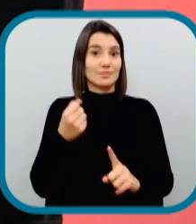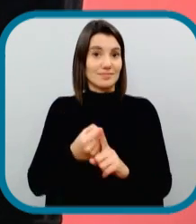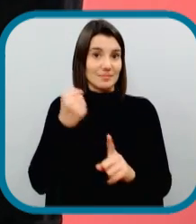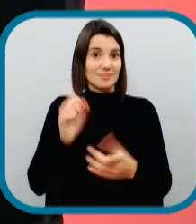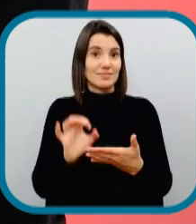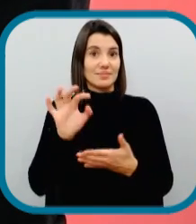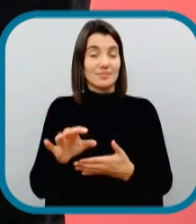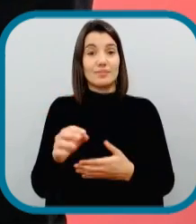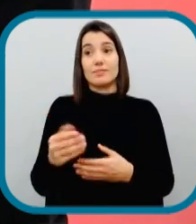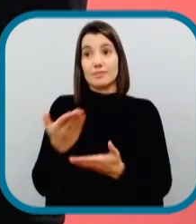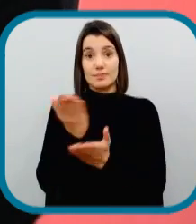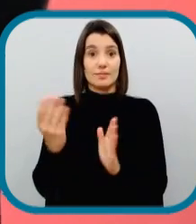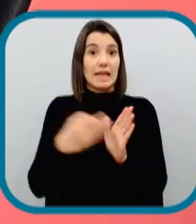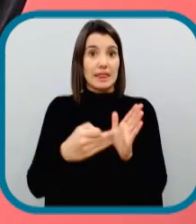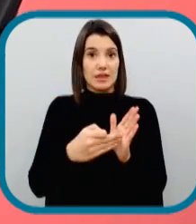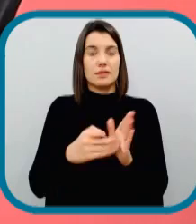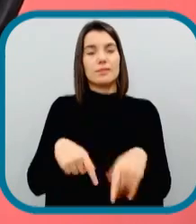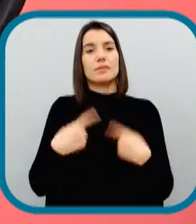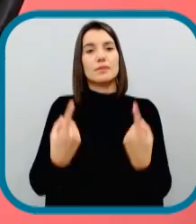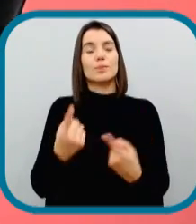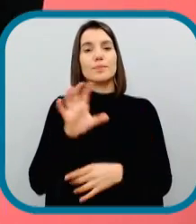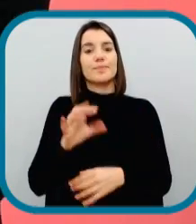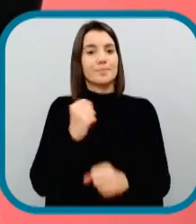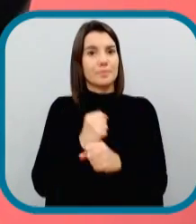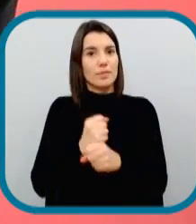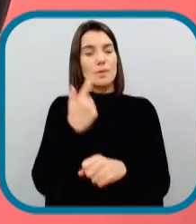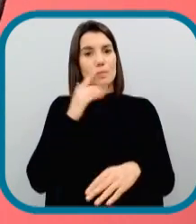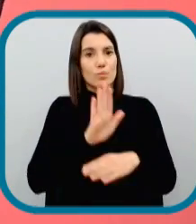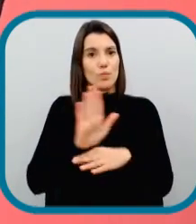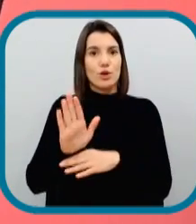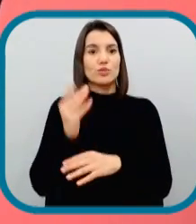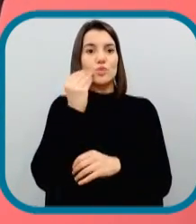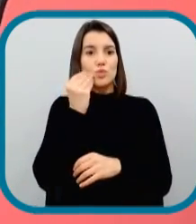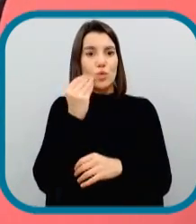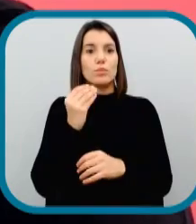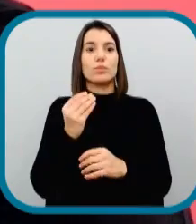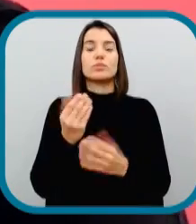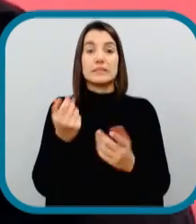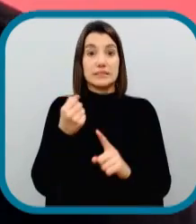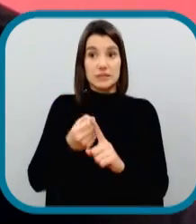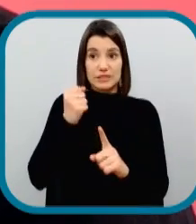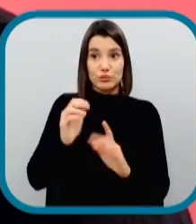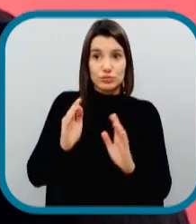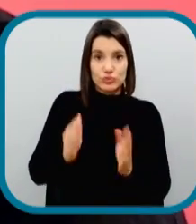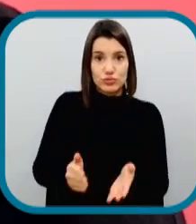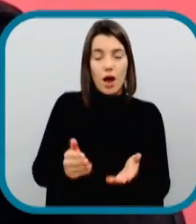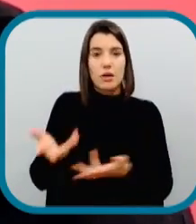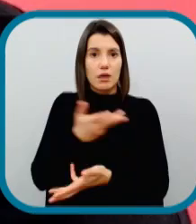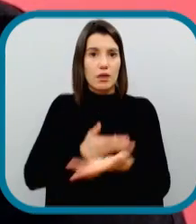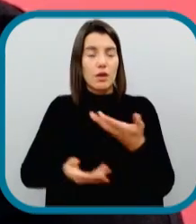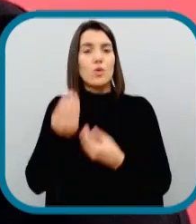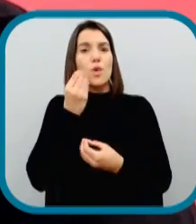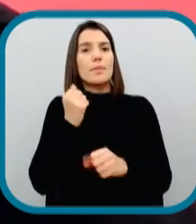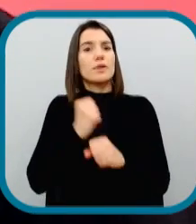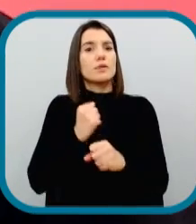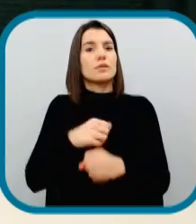Começa com um desafio que é lançado pelo cliente, depois há uma parte do trabalho que mostra como é que, uma vez recebido esse desafio, esse briefing,